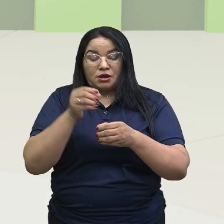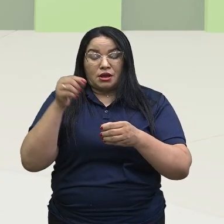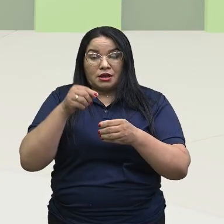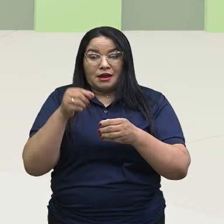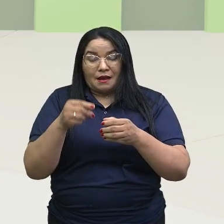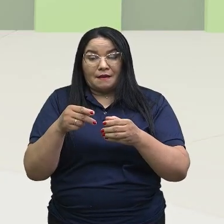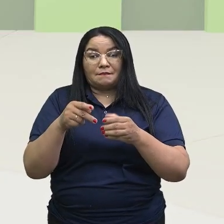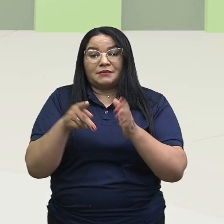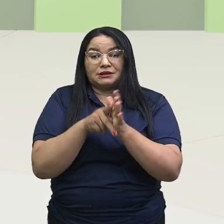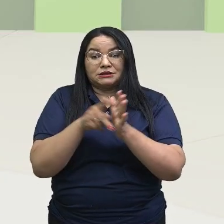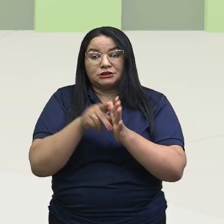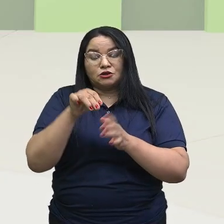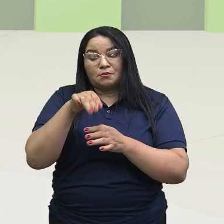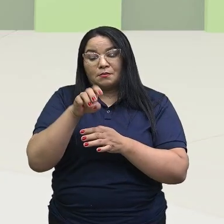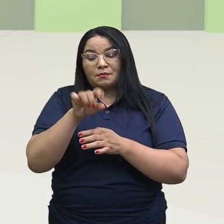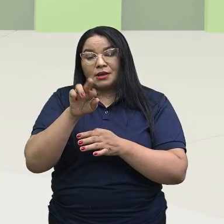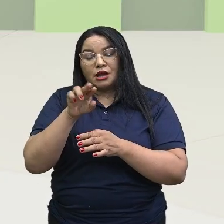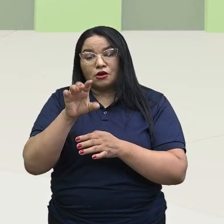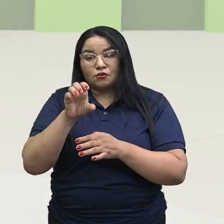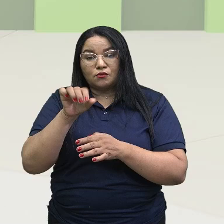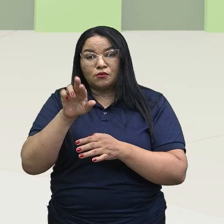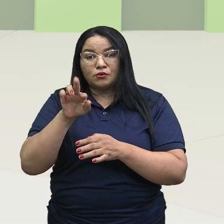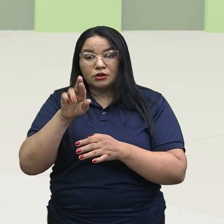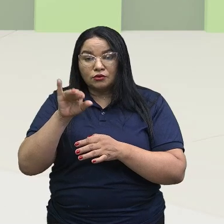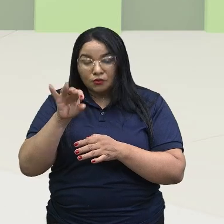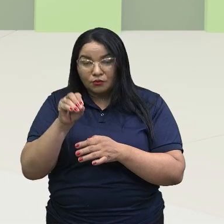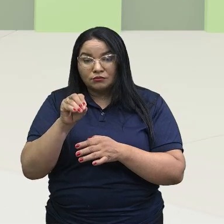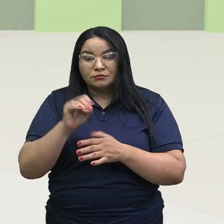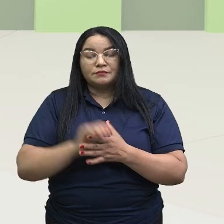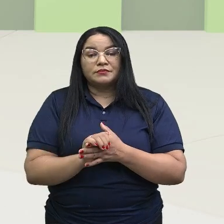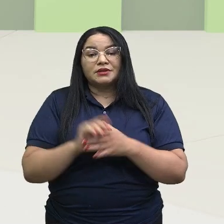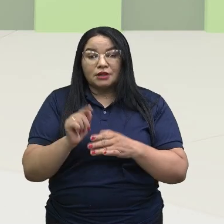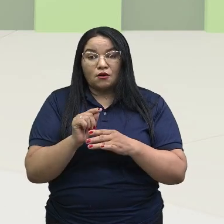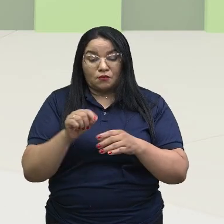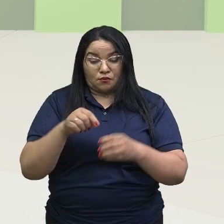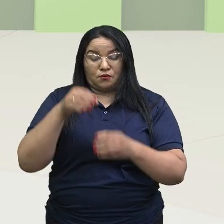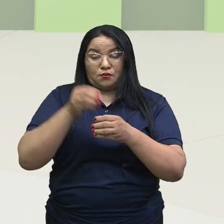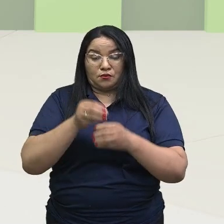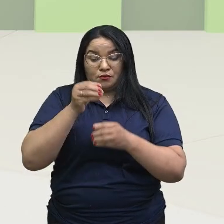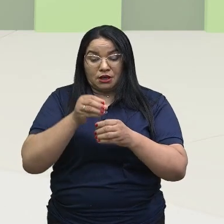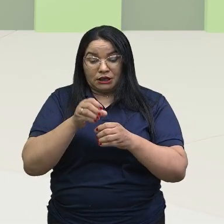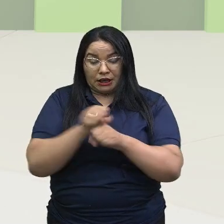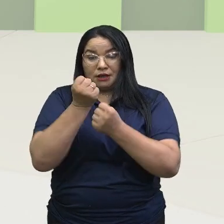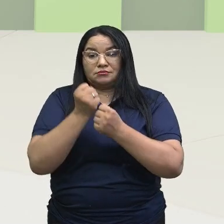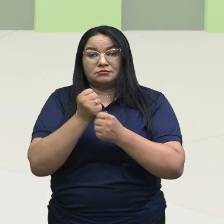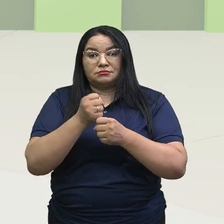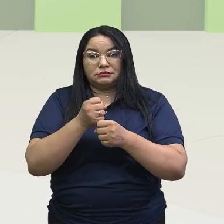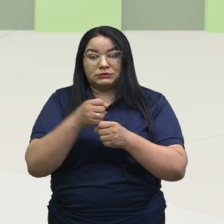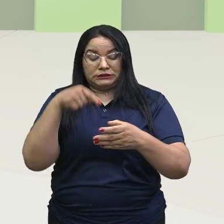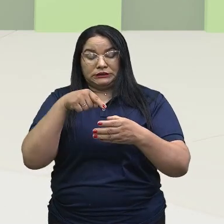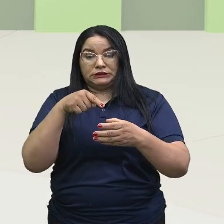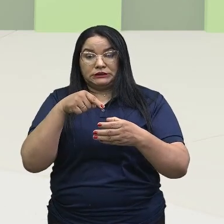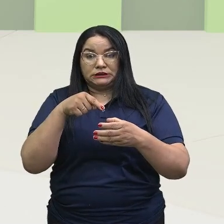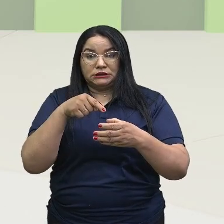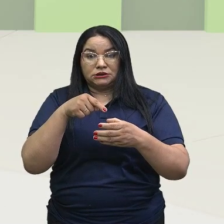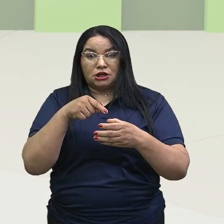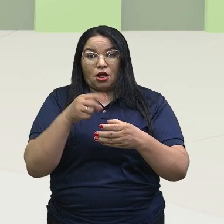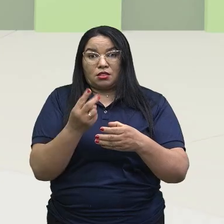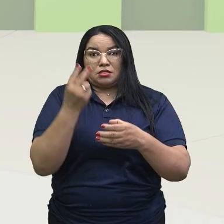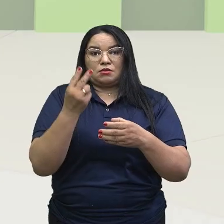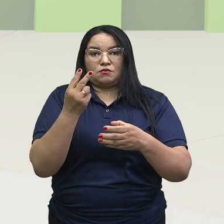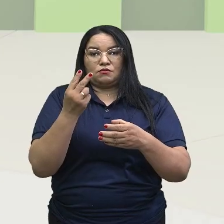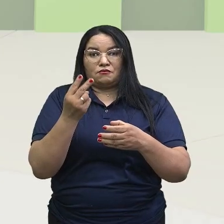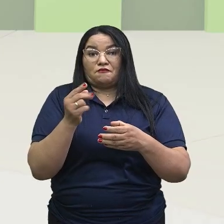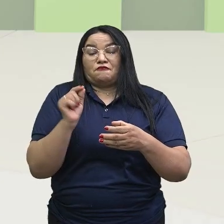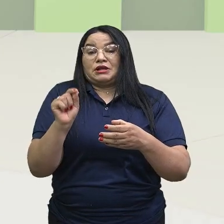mercúrio, e do nada o termômetro de mercúrio quebrou na minha mão. Aí eu tinha duas